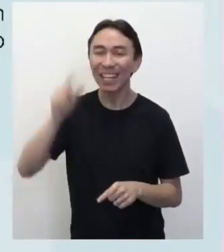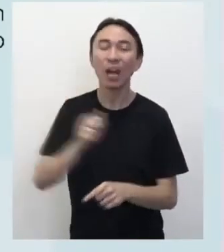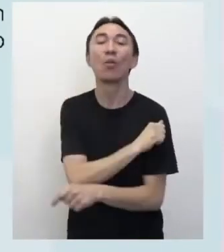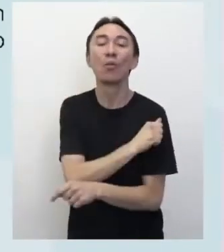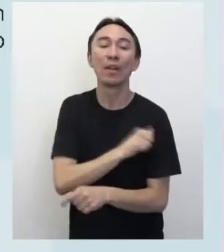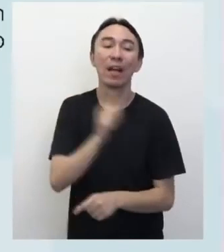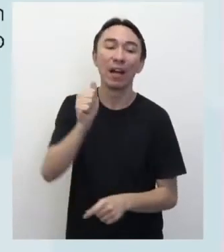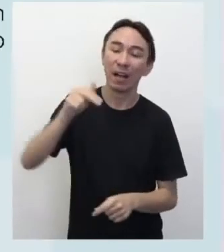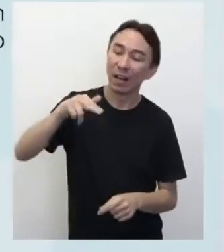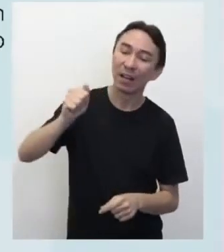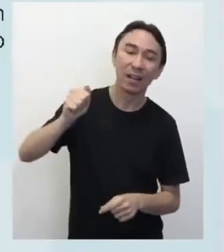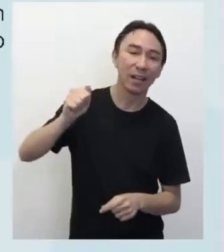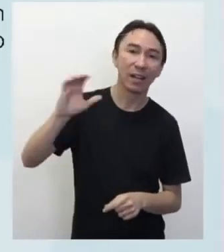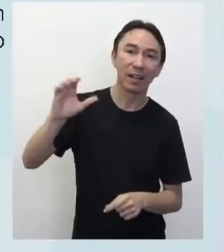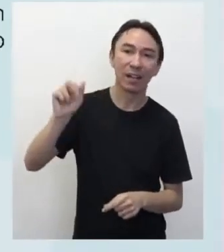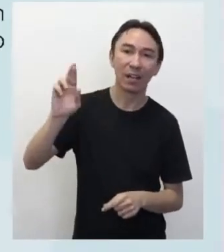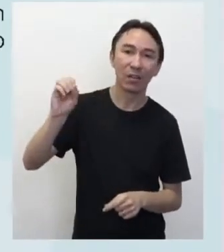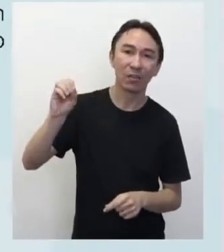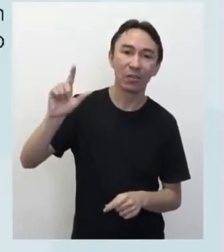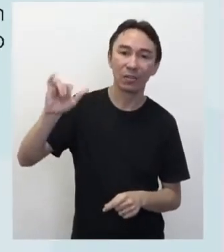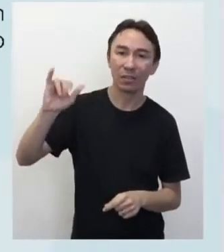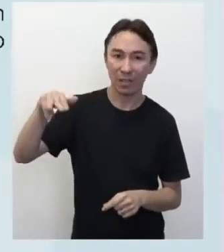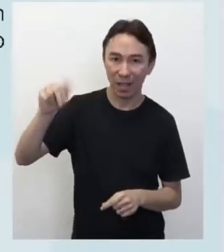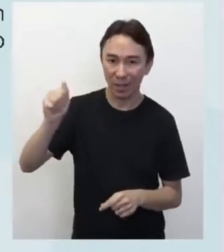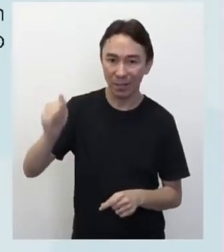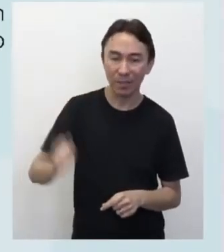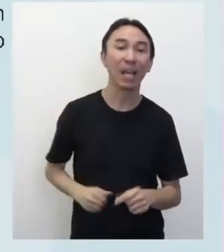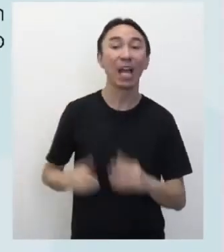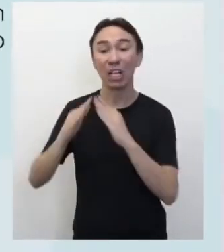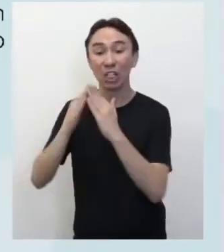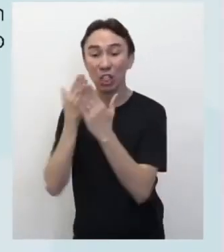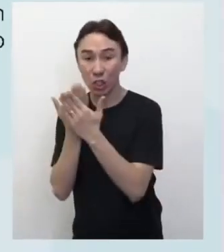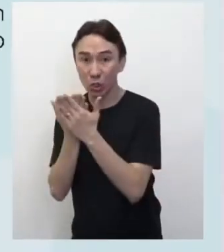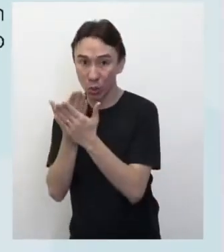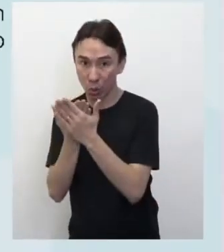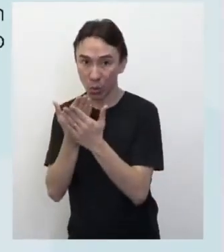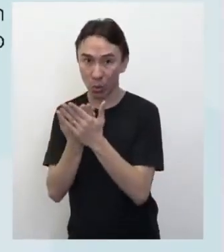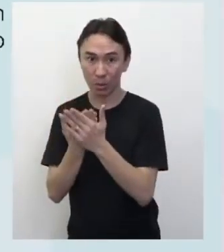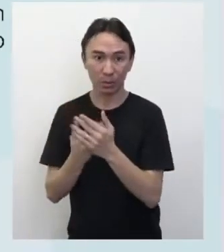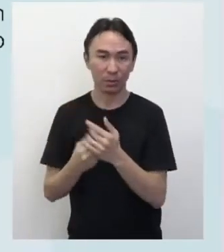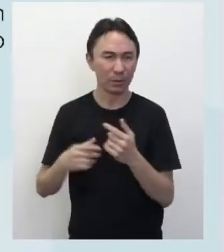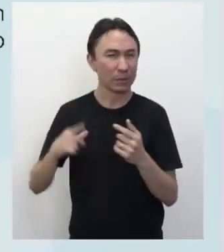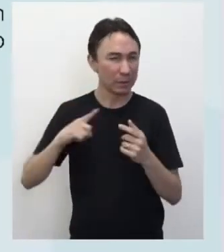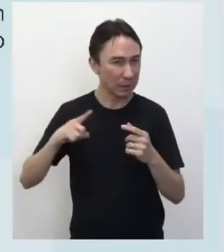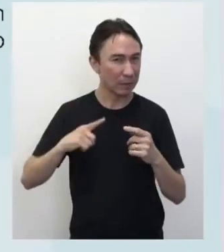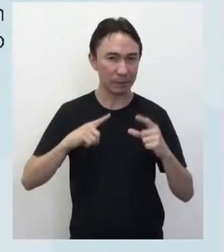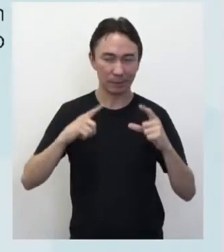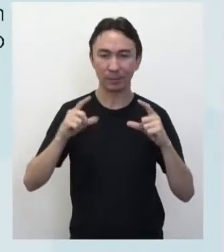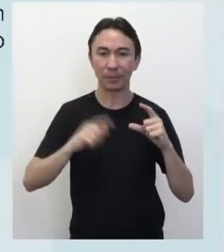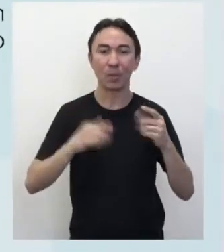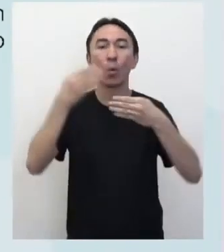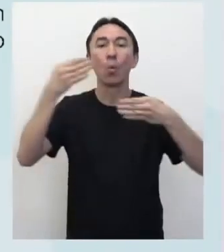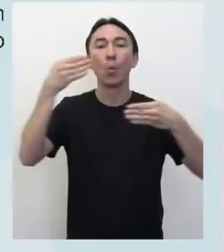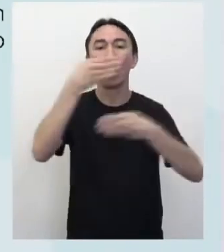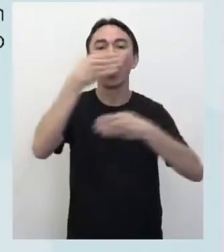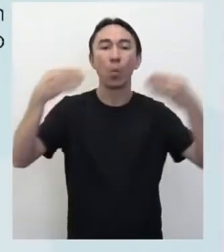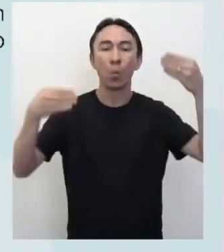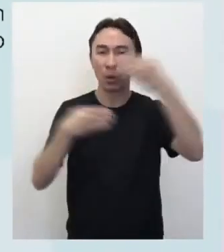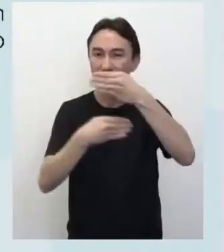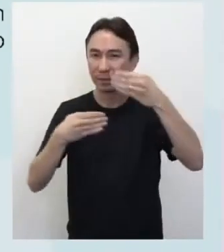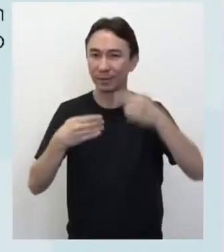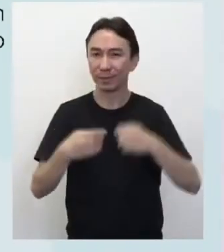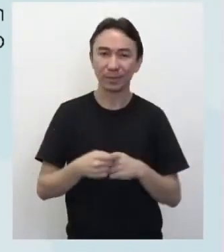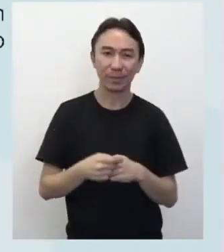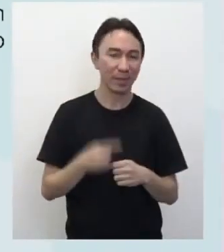essa que está aí na foto. Olha, na foto, aliás, nós temos no slide da tela, para quem precisa saber como está,